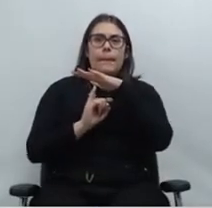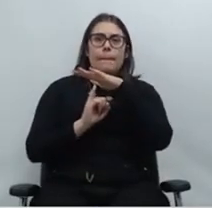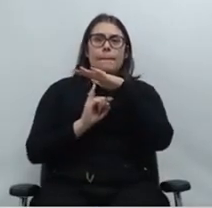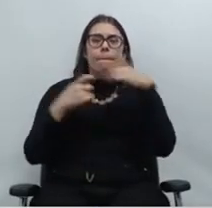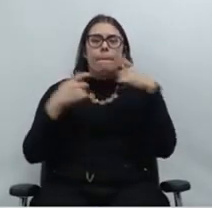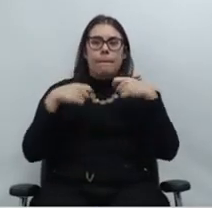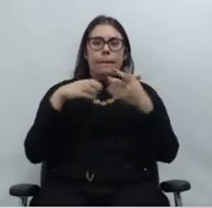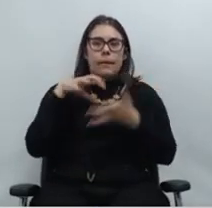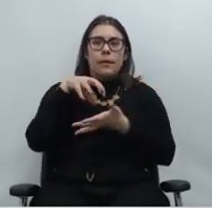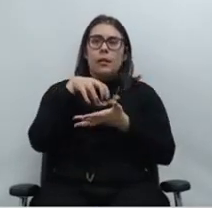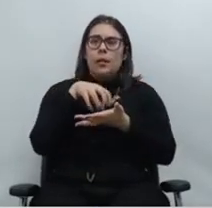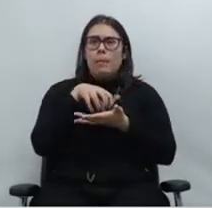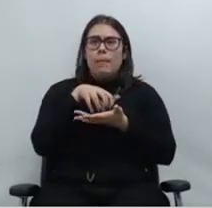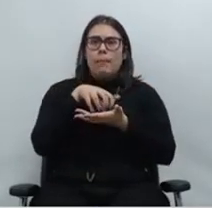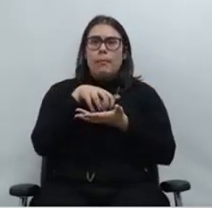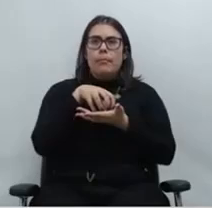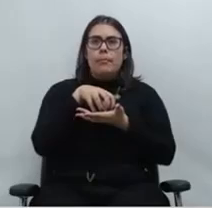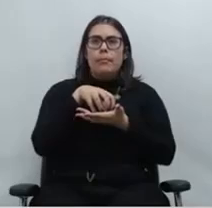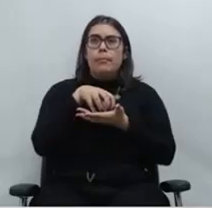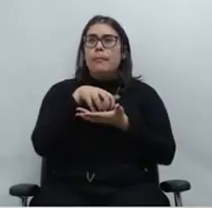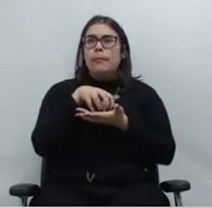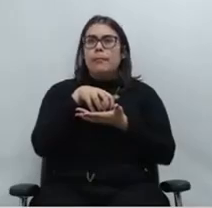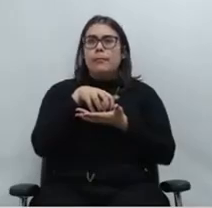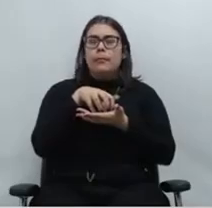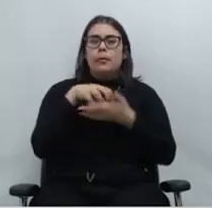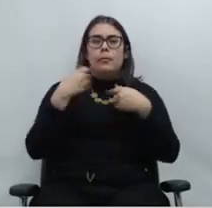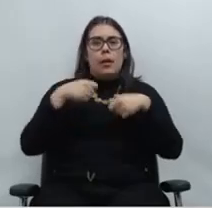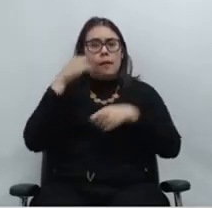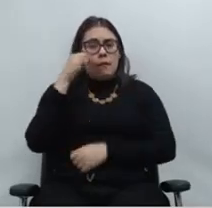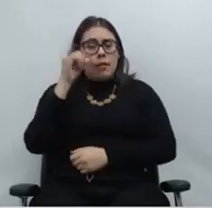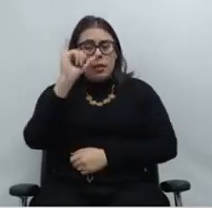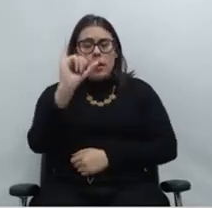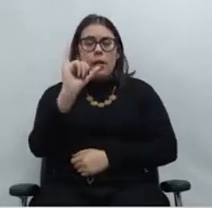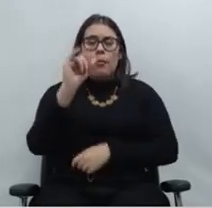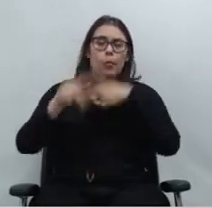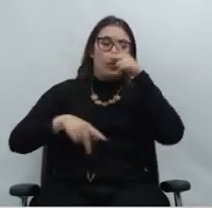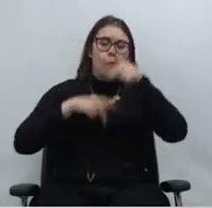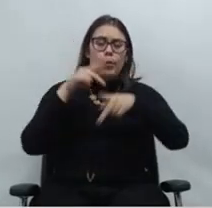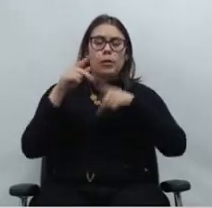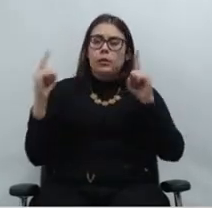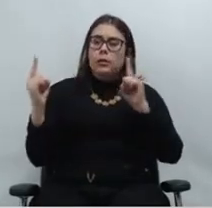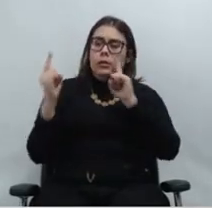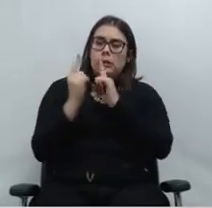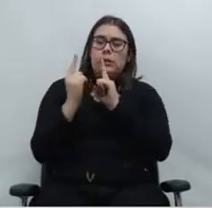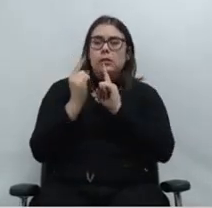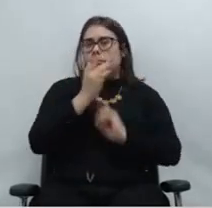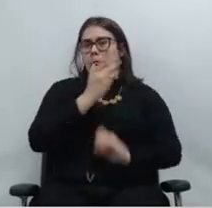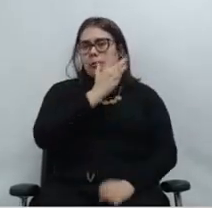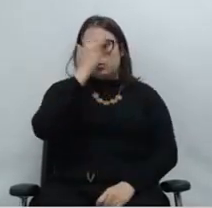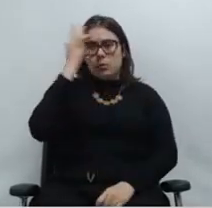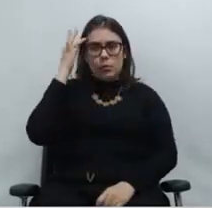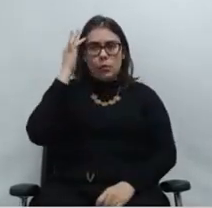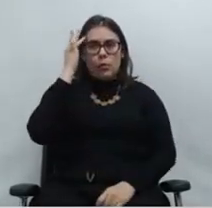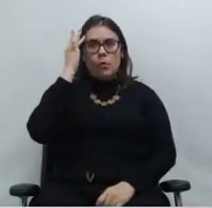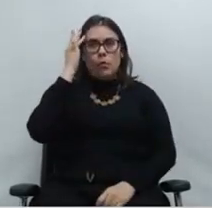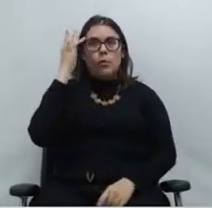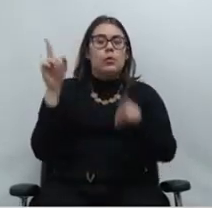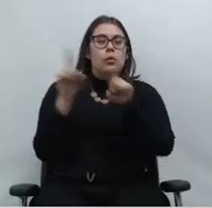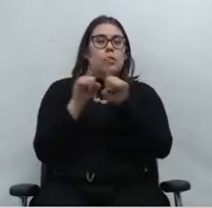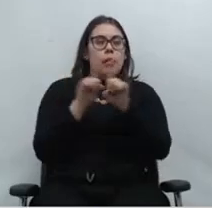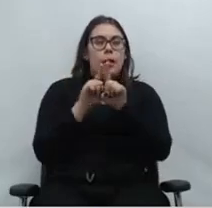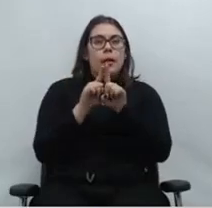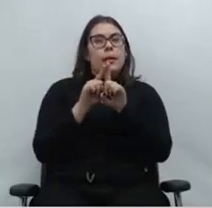nesse eixo, a criação e disparo de conteúdos educativos e preventivos para a população já atendida pela instituição, a realização de campanhas